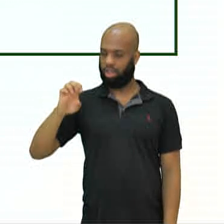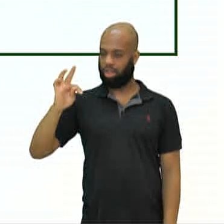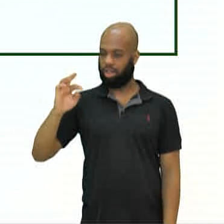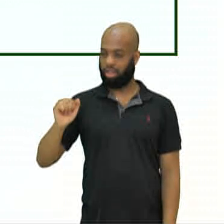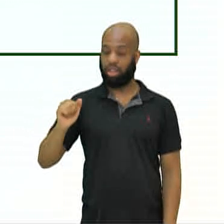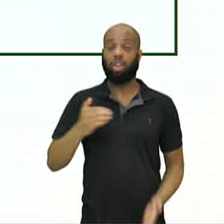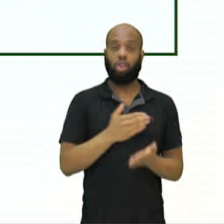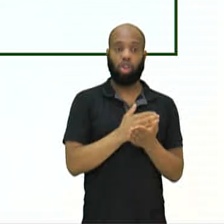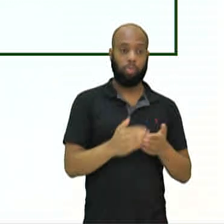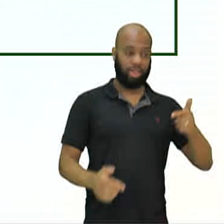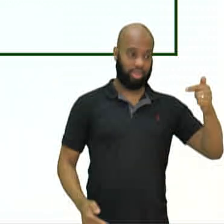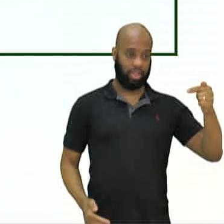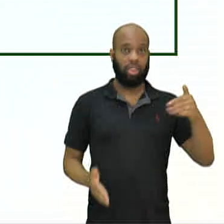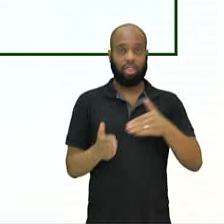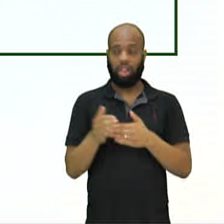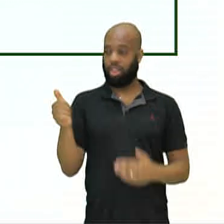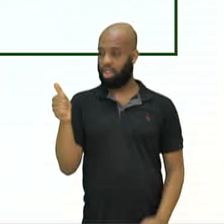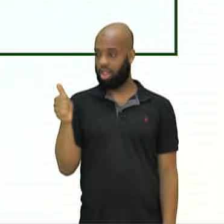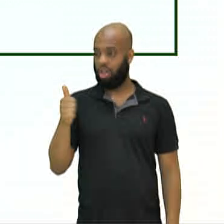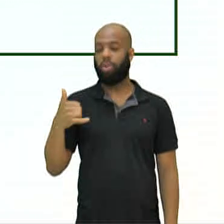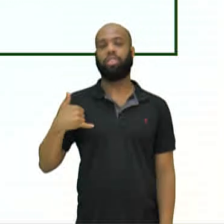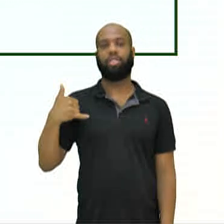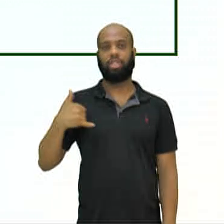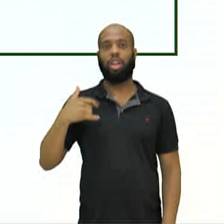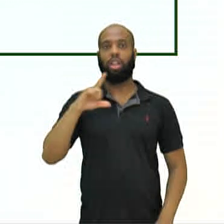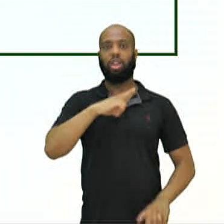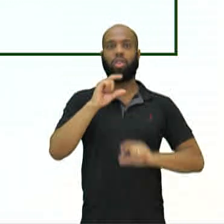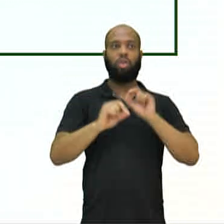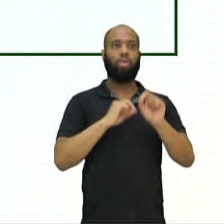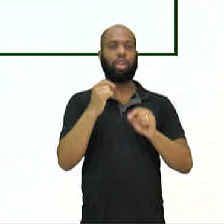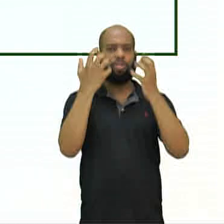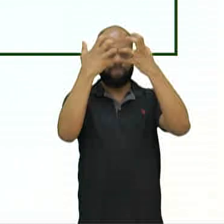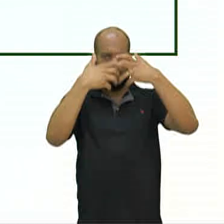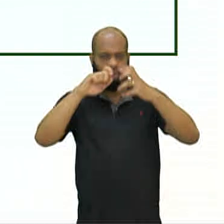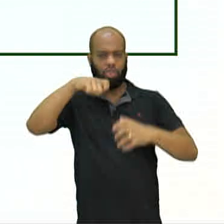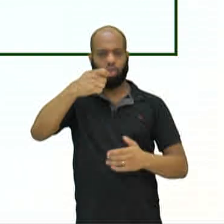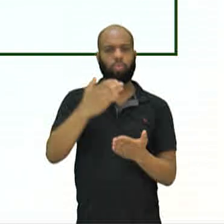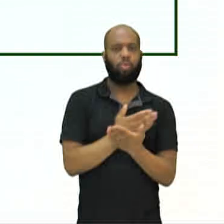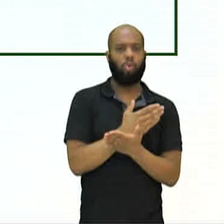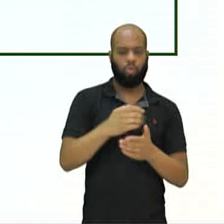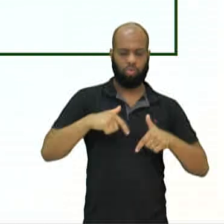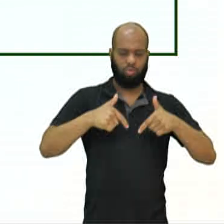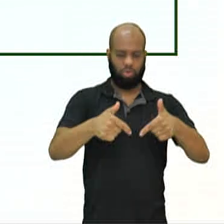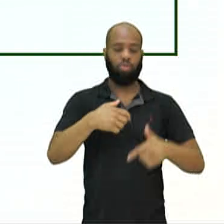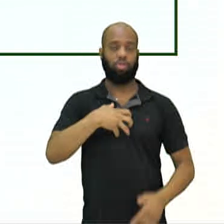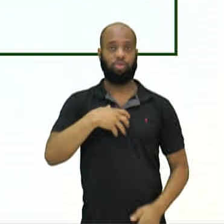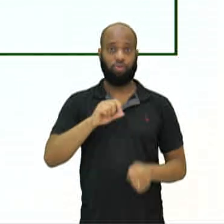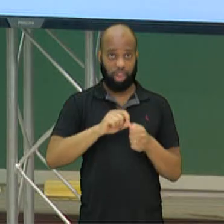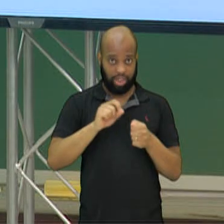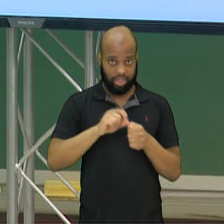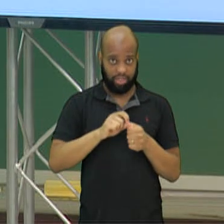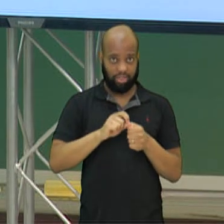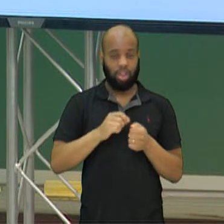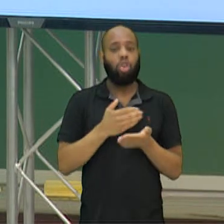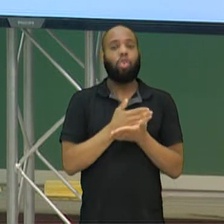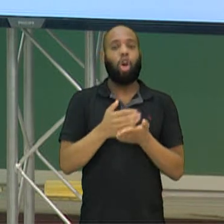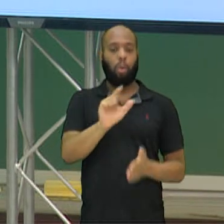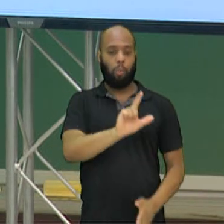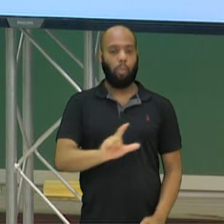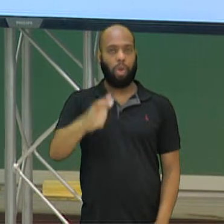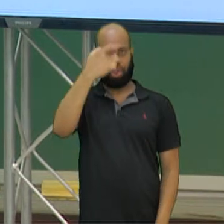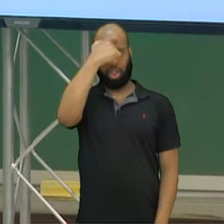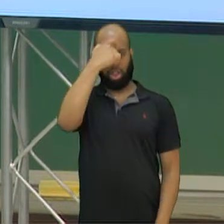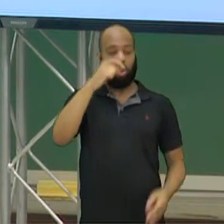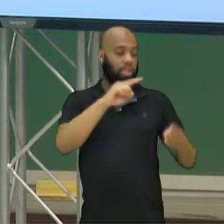a aquisição da noção de reversibilidade das ações, surgimento da lógica. Então, aqui no terceiro estágio, para